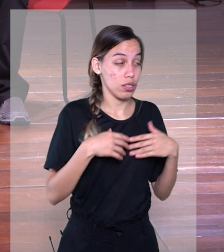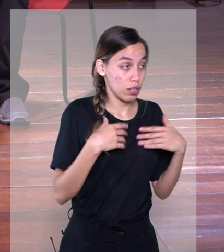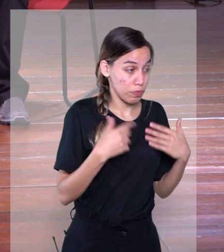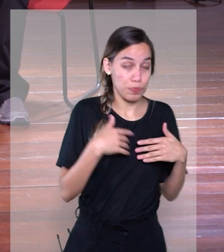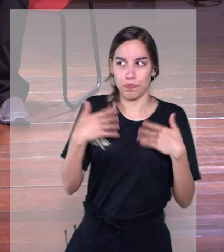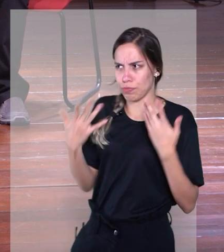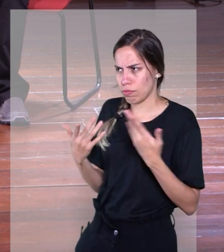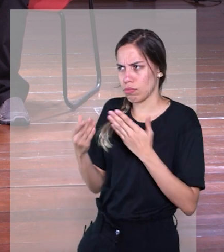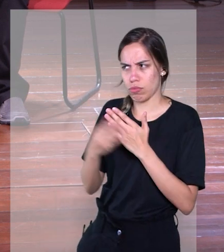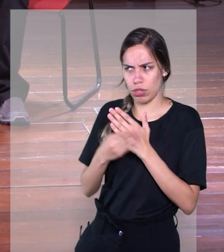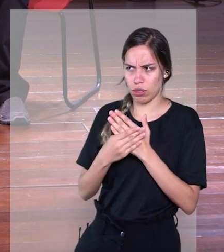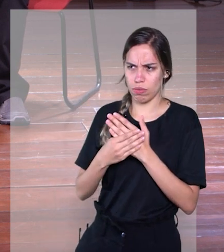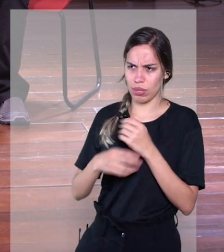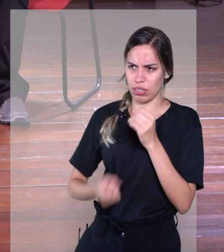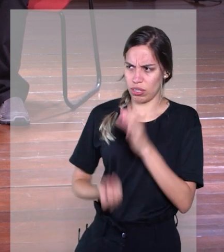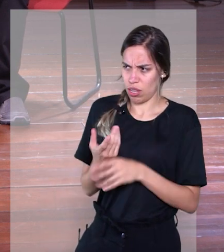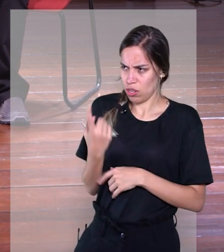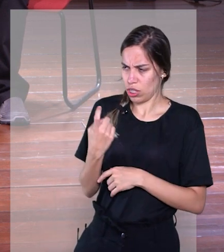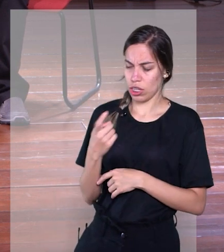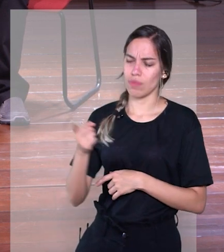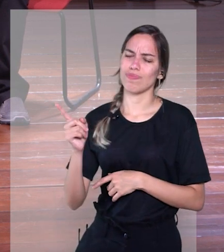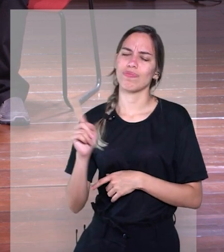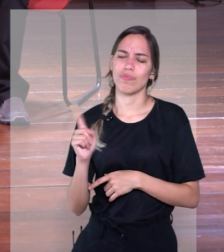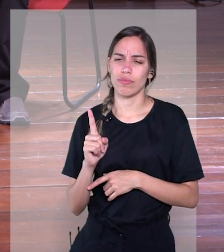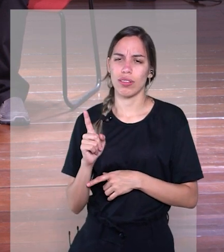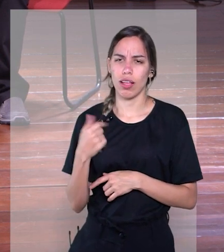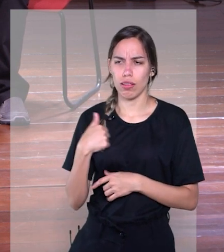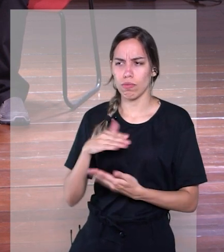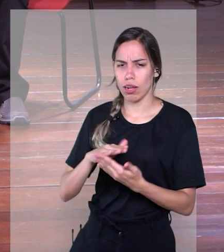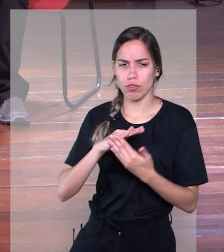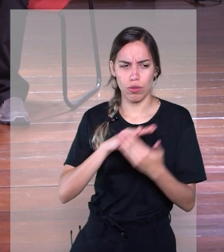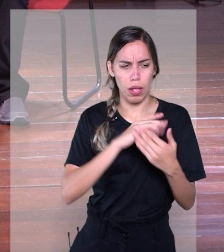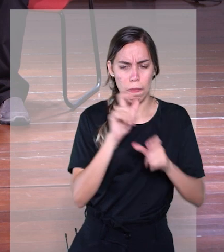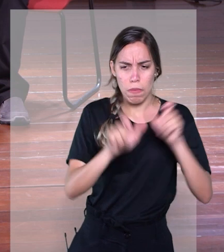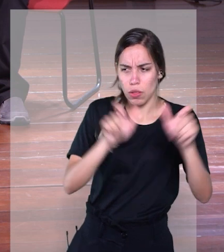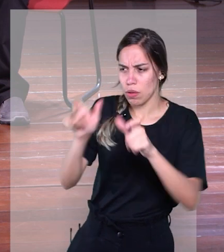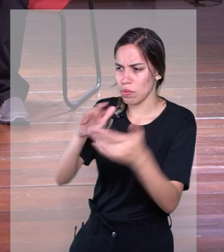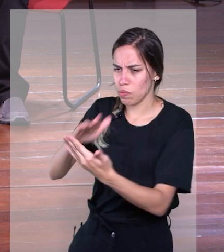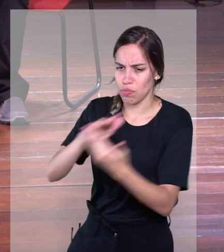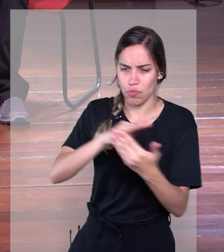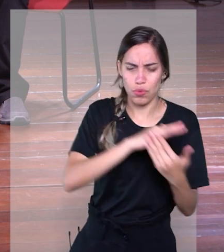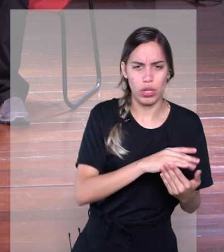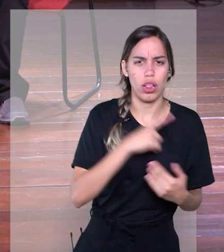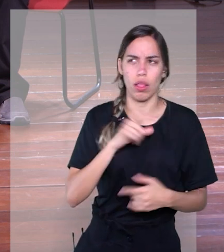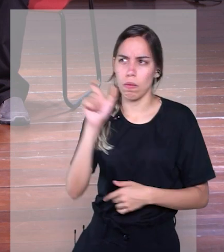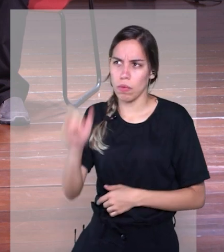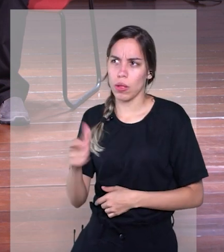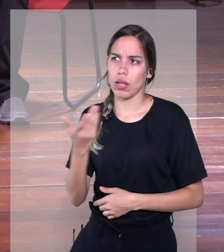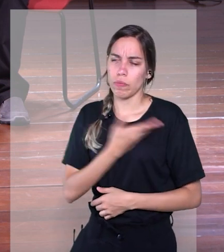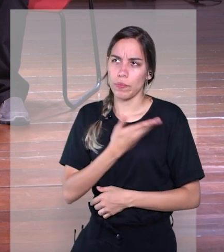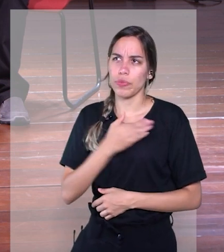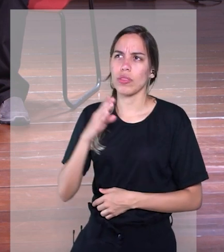livro, obviamente, não se faz sozinho, né? Então, tive ajuda de várias pessoas. Tive ajuda de um grande amigo, o Paulo